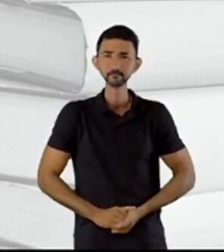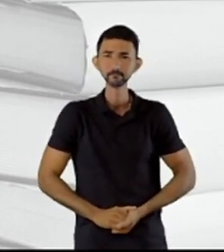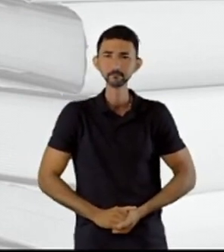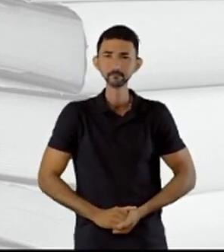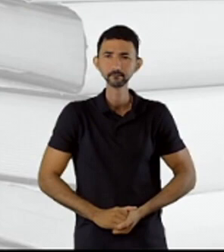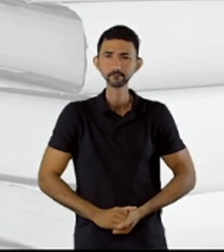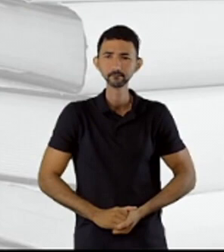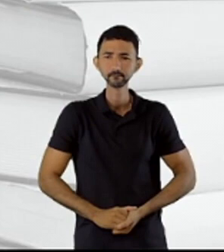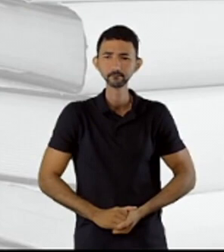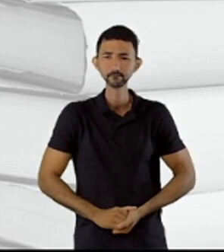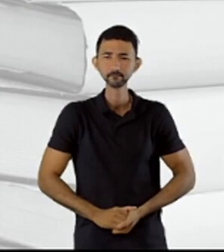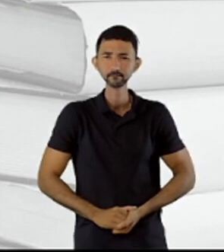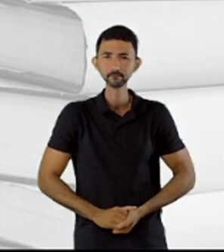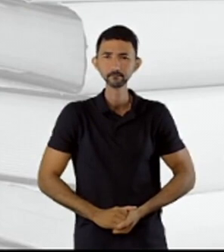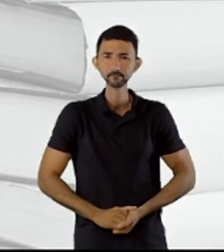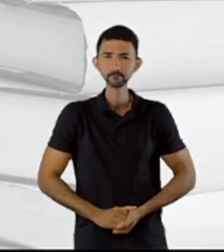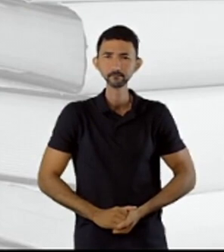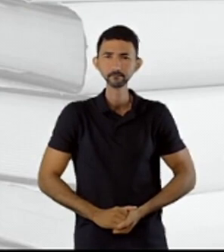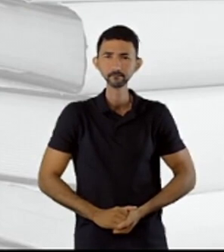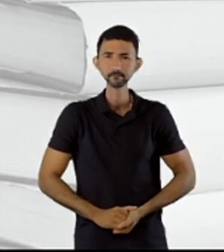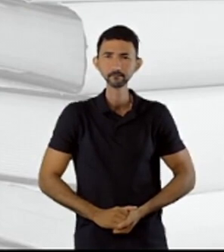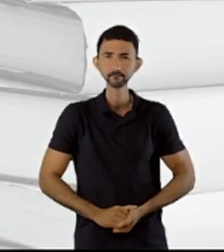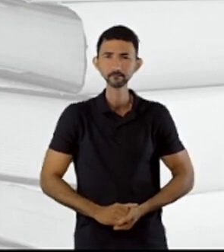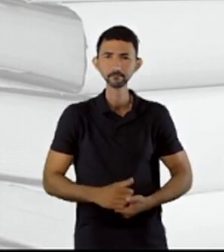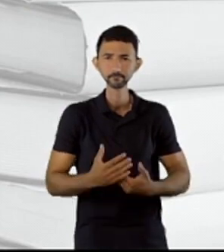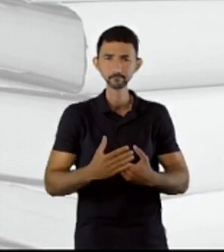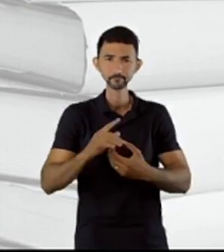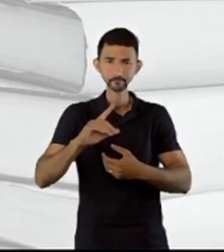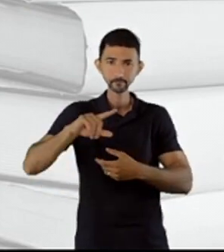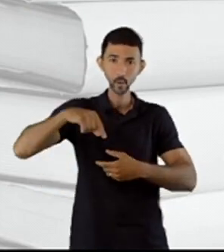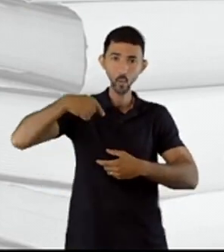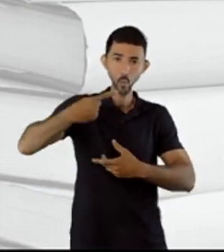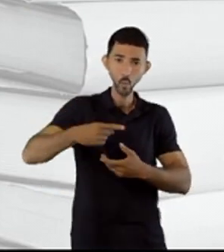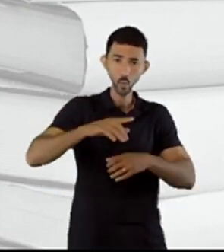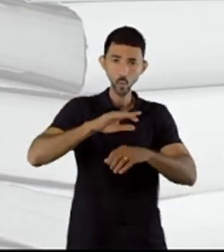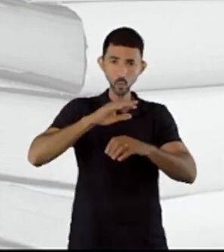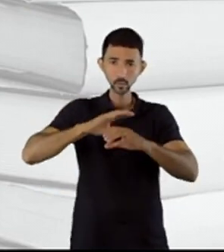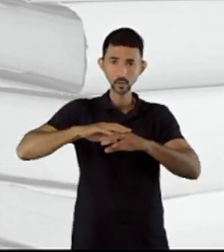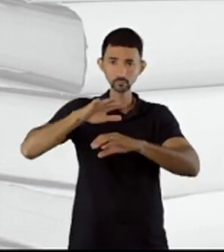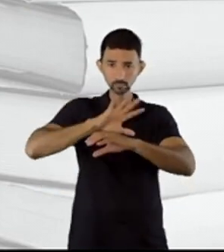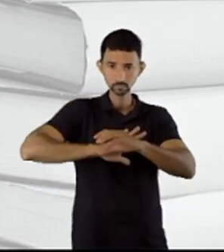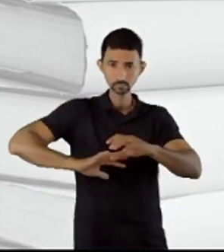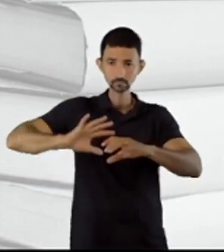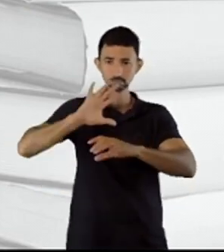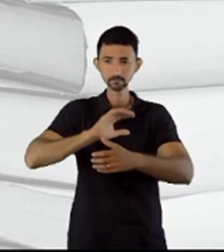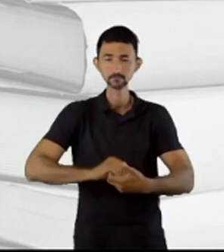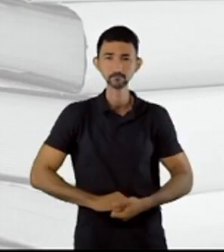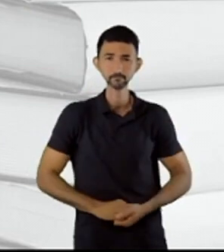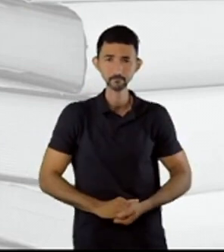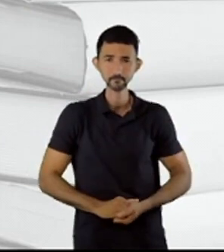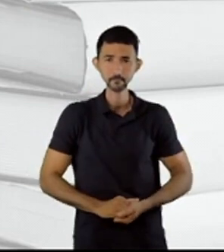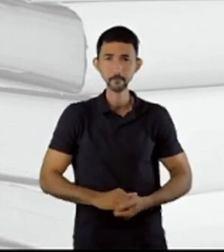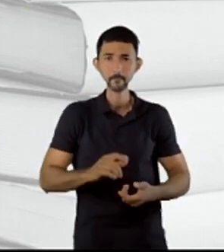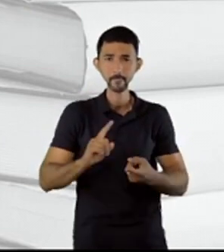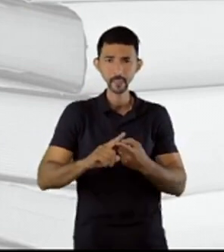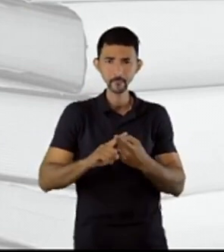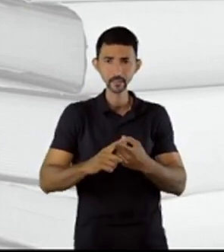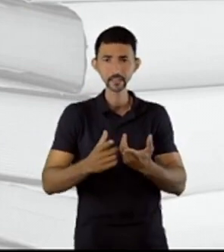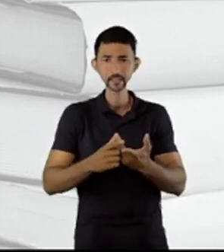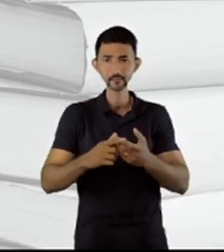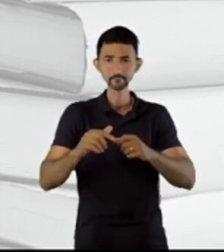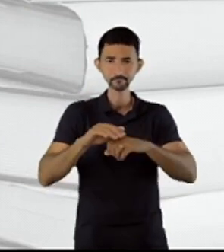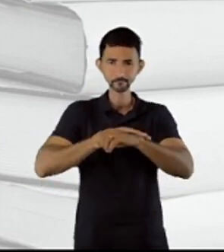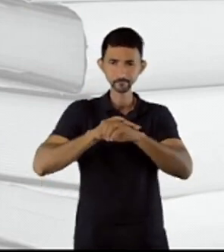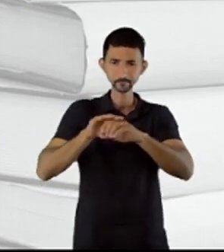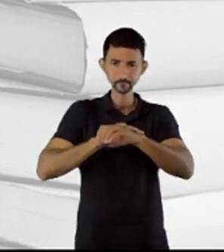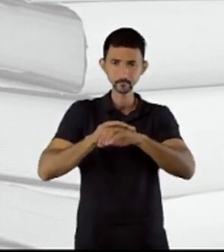E agora a gente vai passar para outros entendimentos. Assim como você tem a